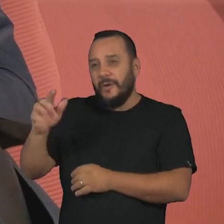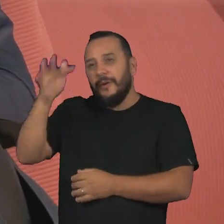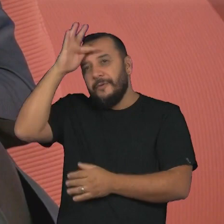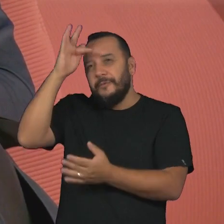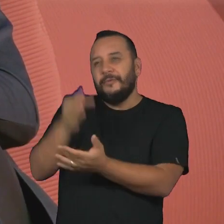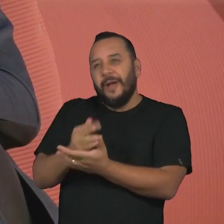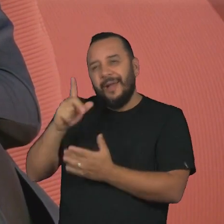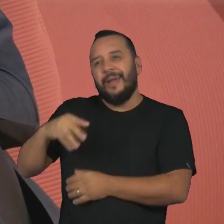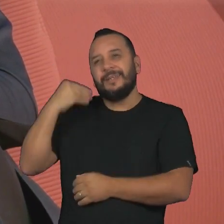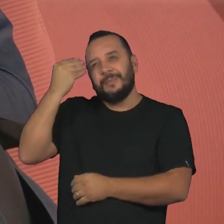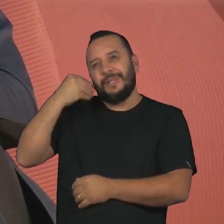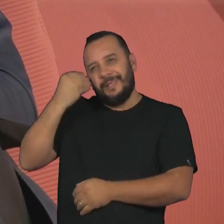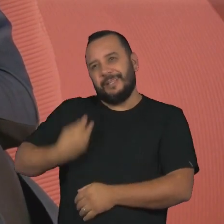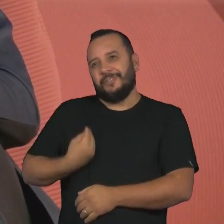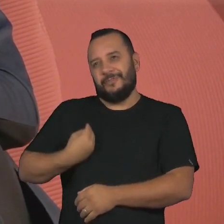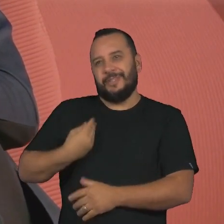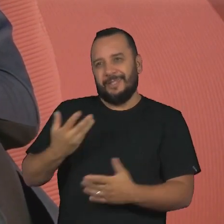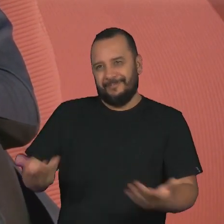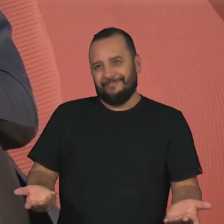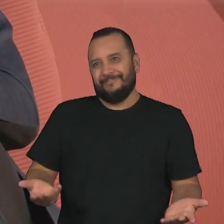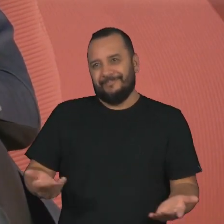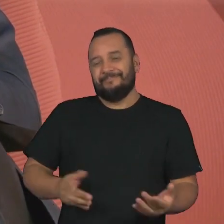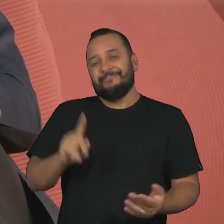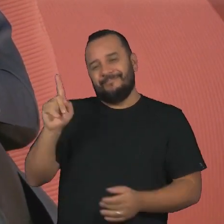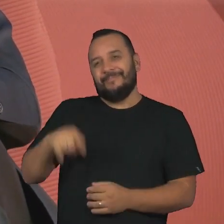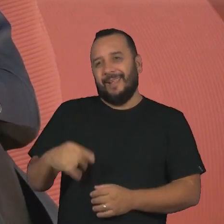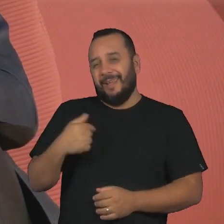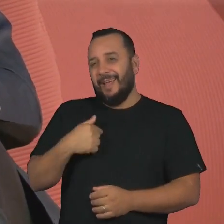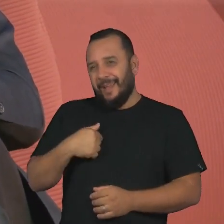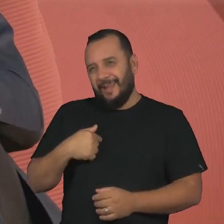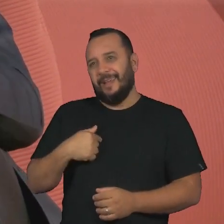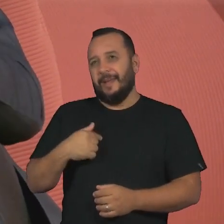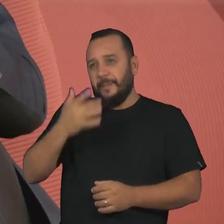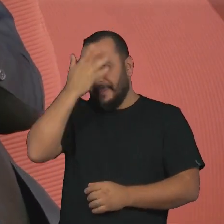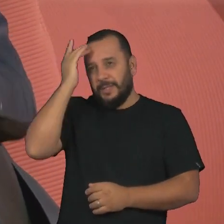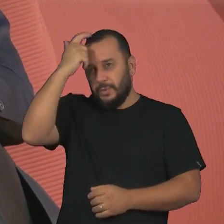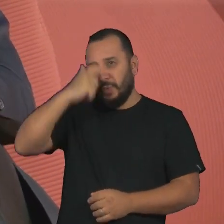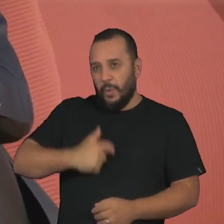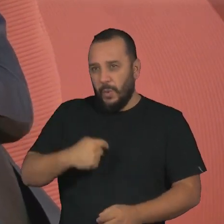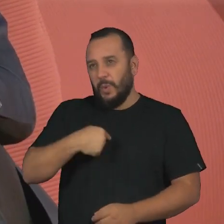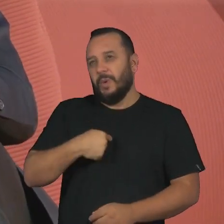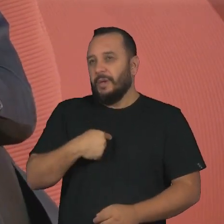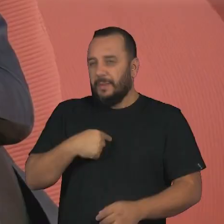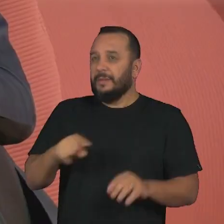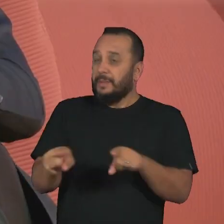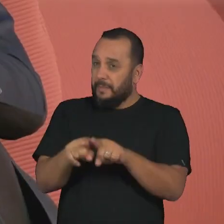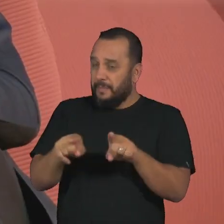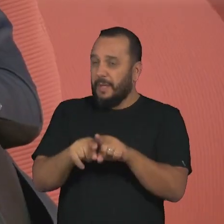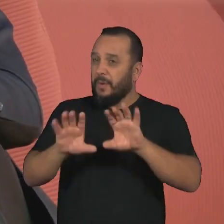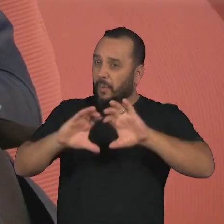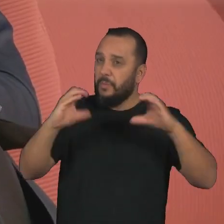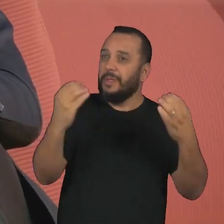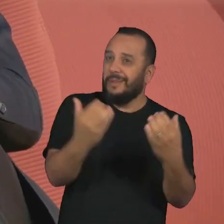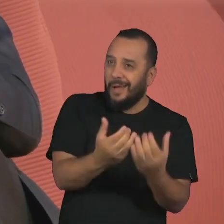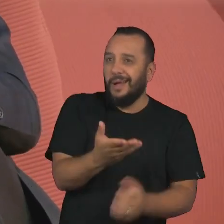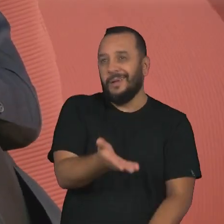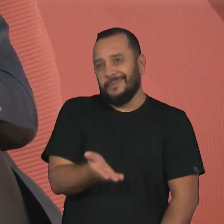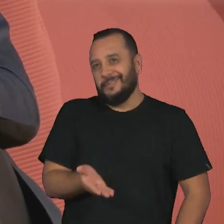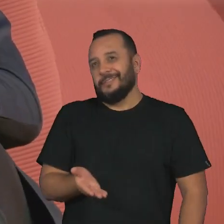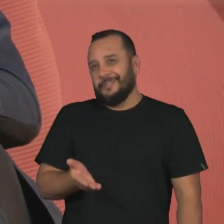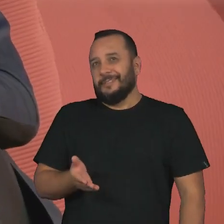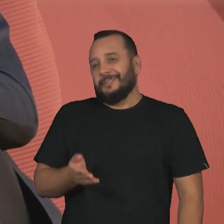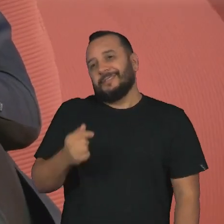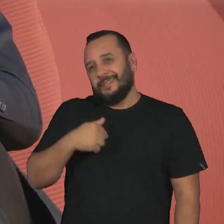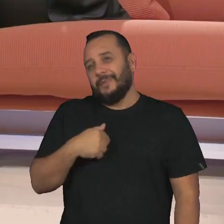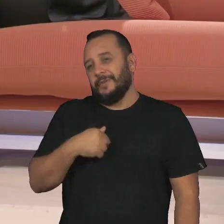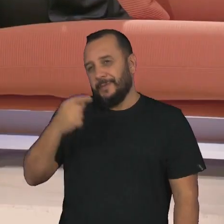né? Então, é algo que passa pelas estruturas da pessoa, tem a ver com comunidade também, né? Então, a minha grande